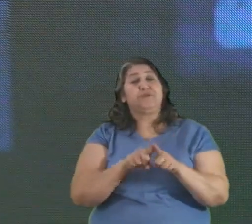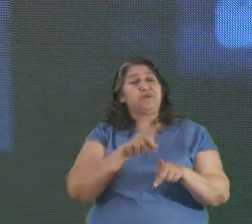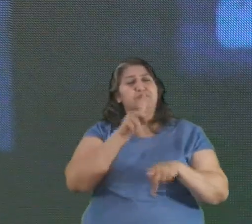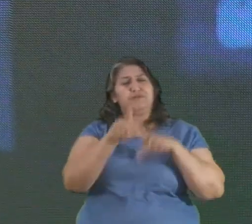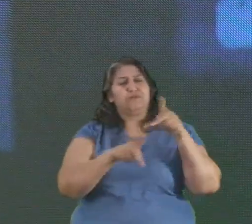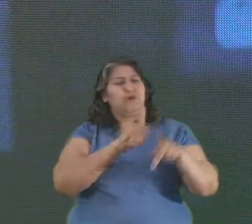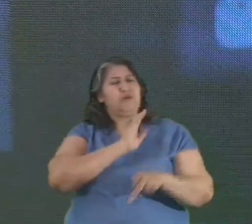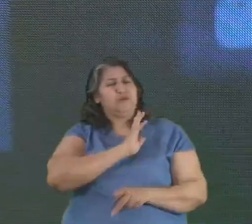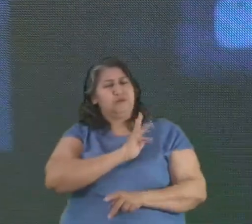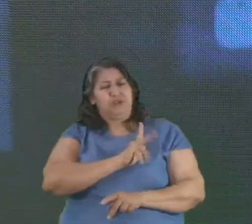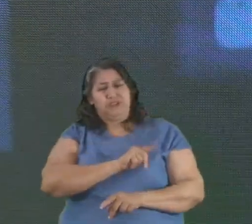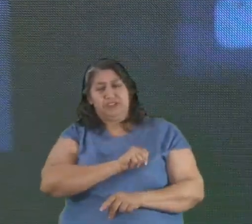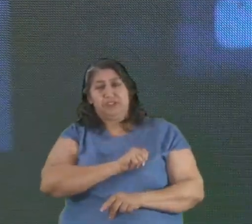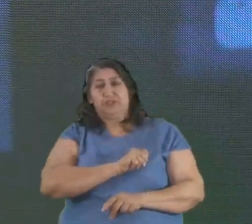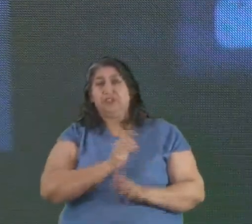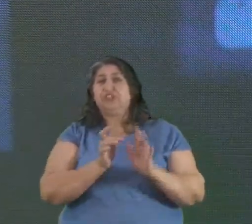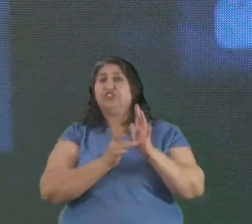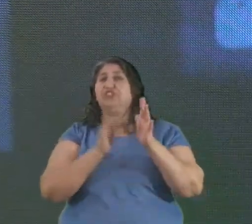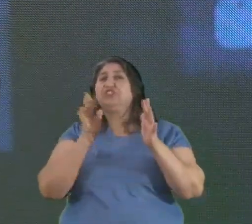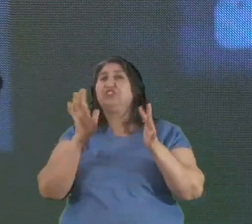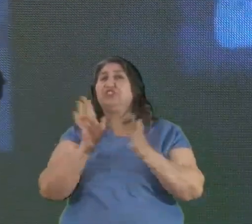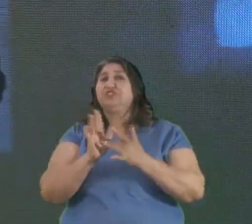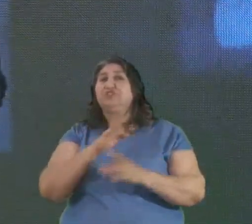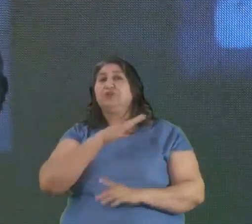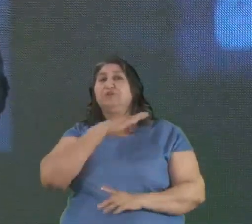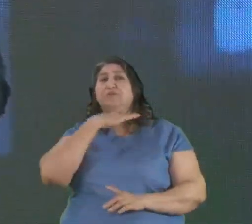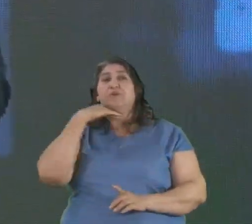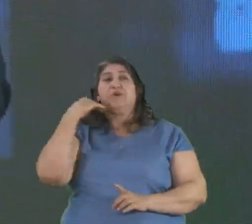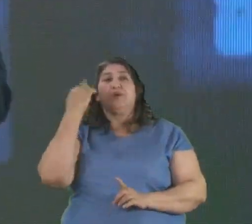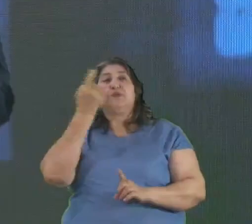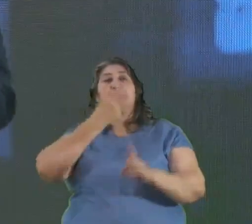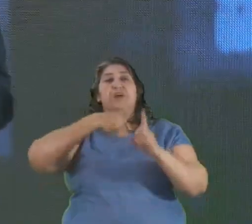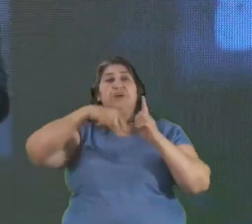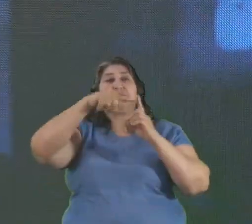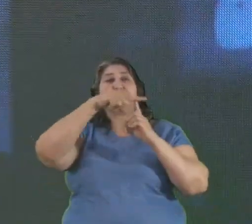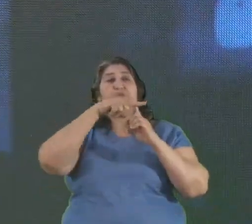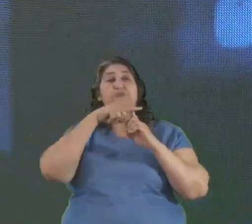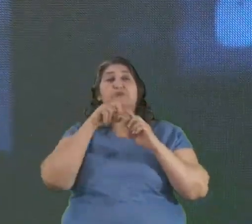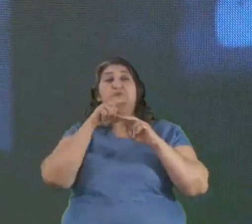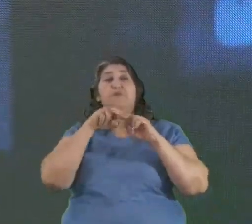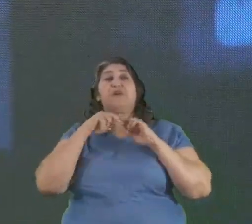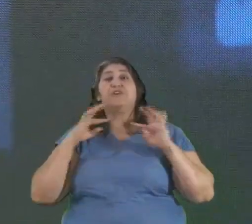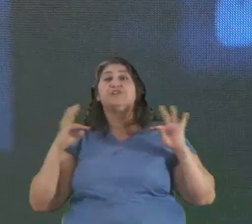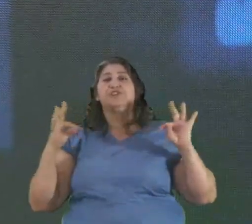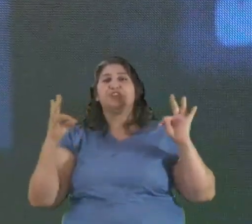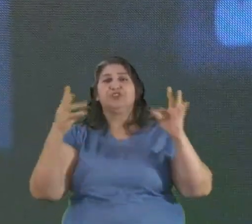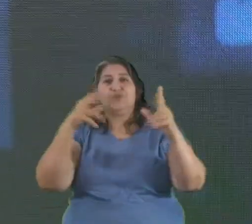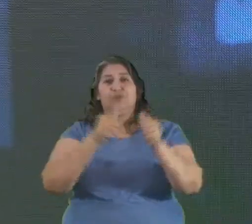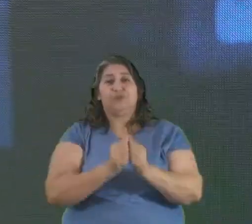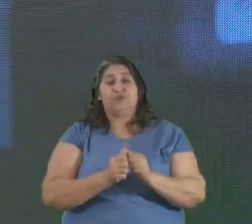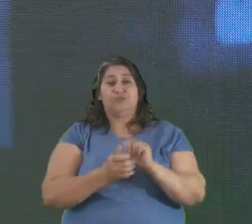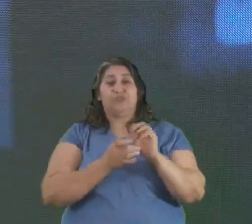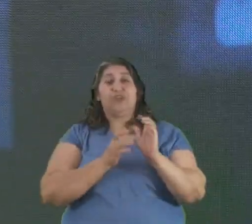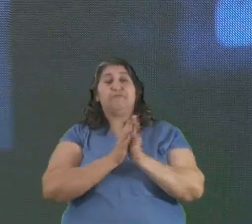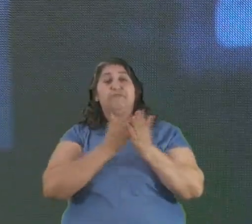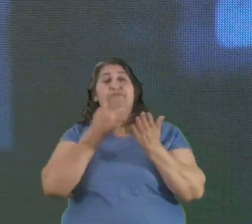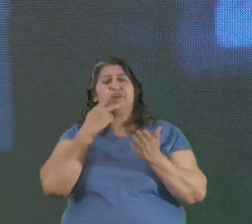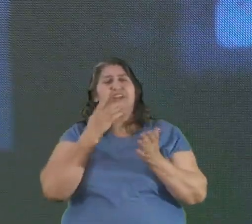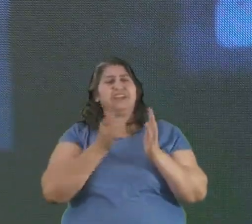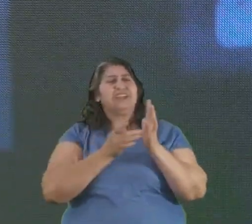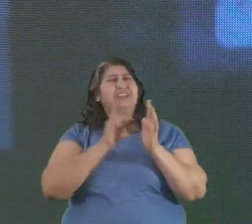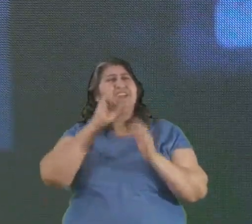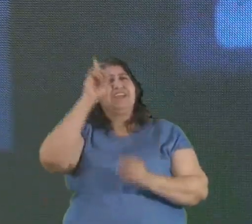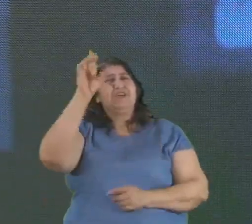palestinos. A Bíblia diz que Jesus morreu por todos. A Bíblia diz assim: Deus amou o